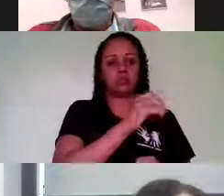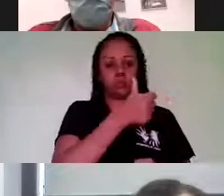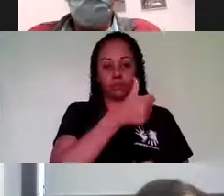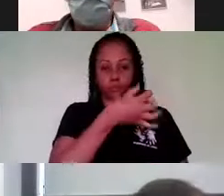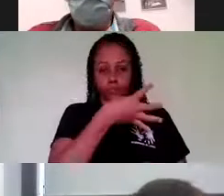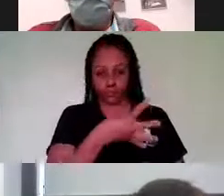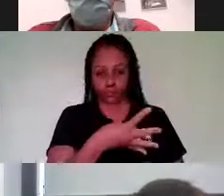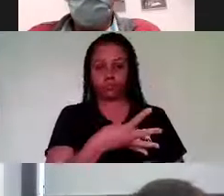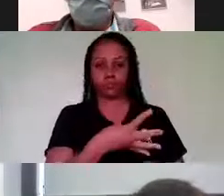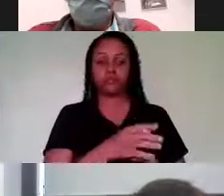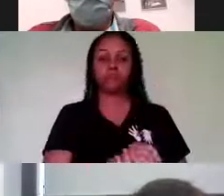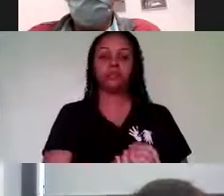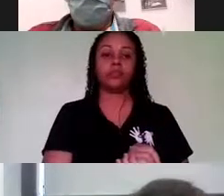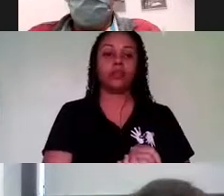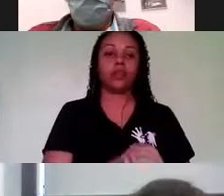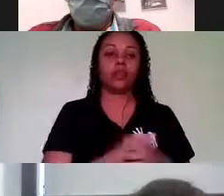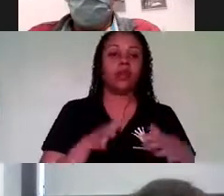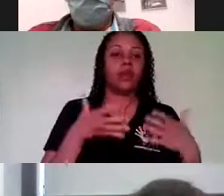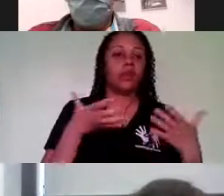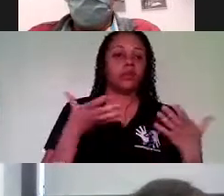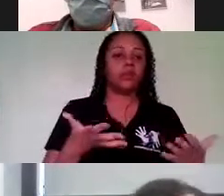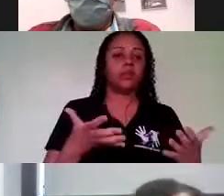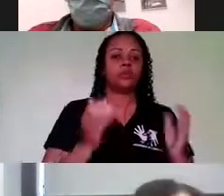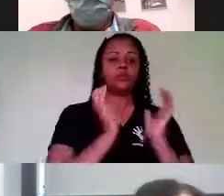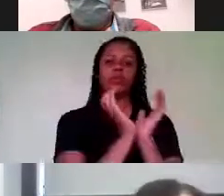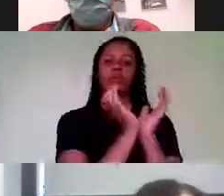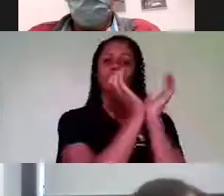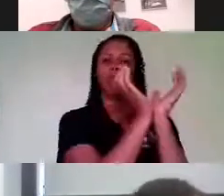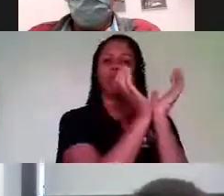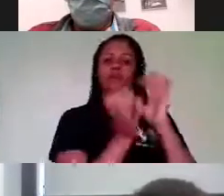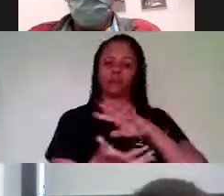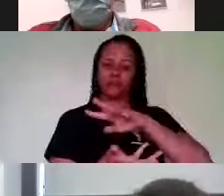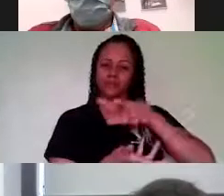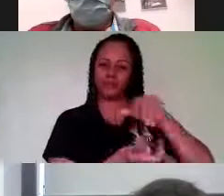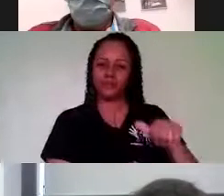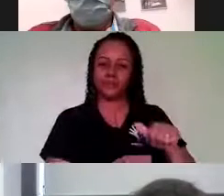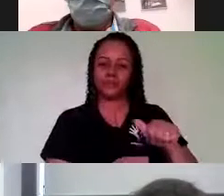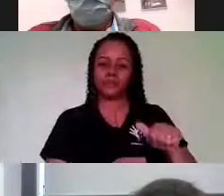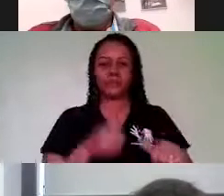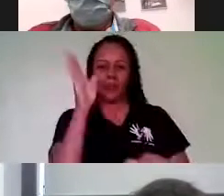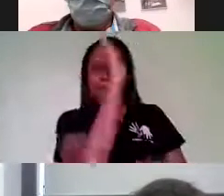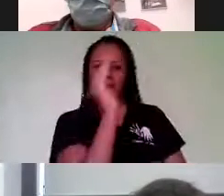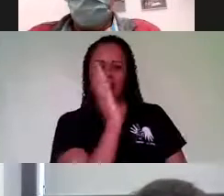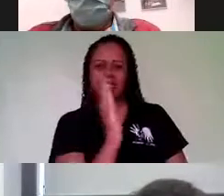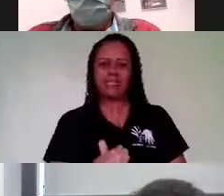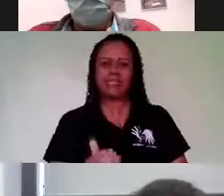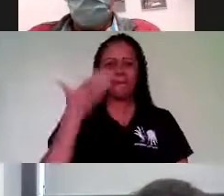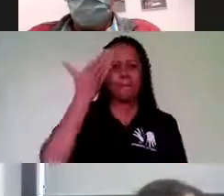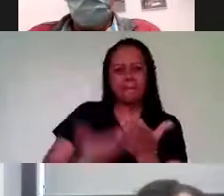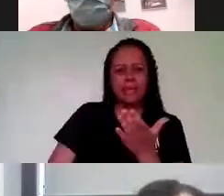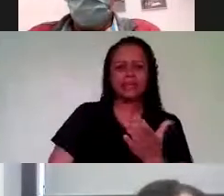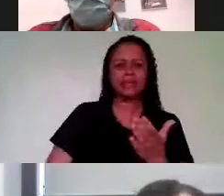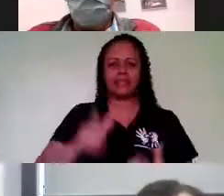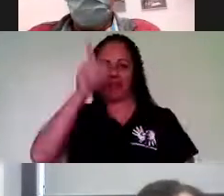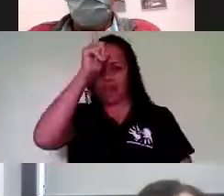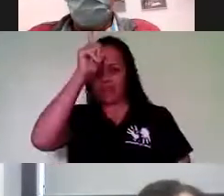quando naquela Copa do Mundo o Brasil tomou de 7-1 da Alemanha, e na terça-feira